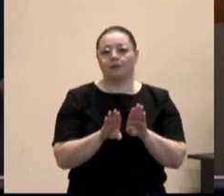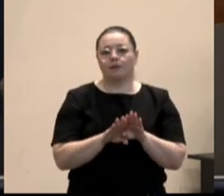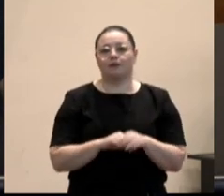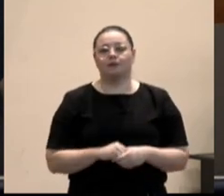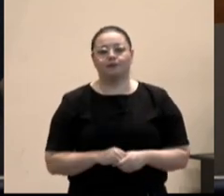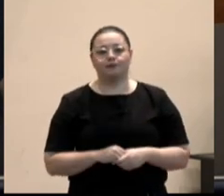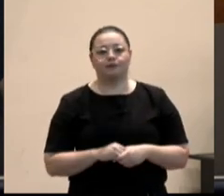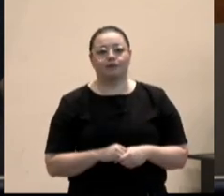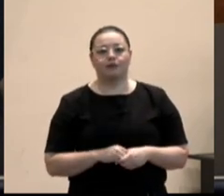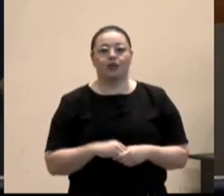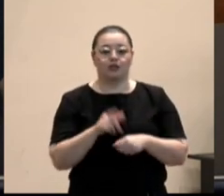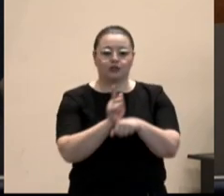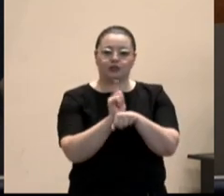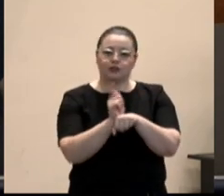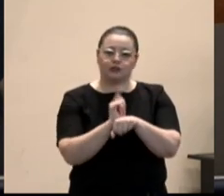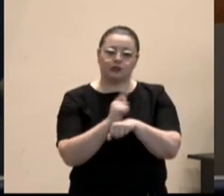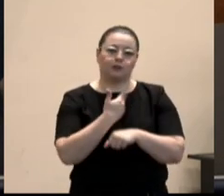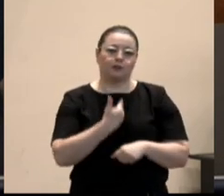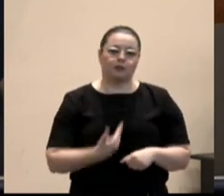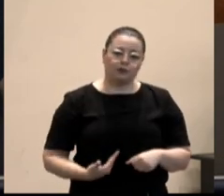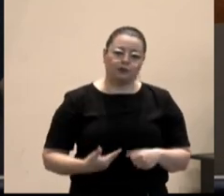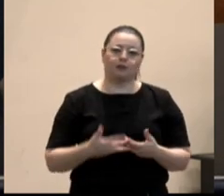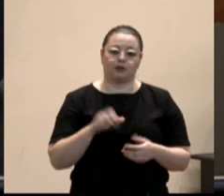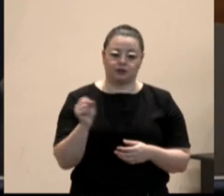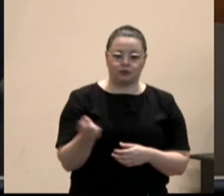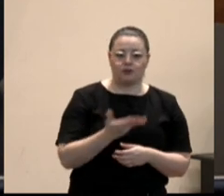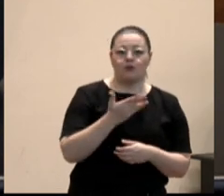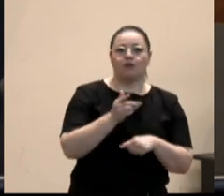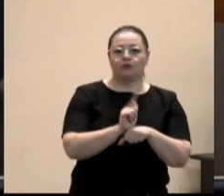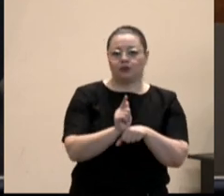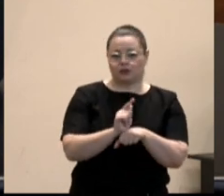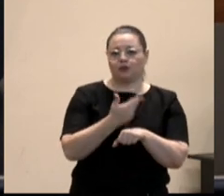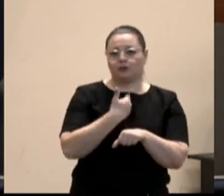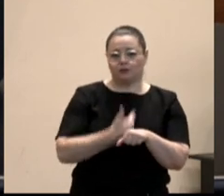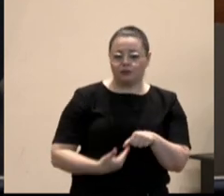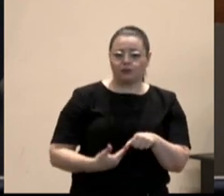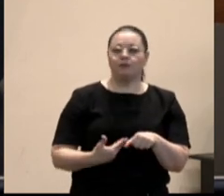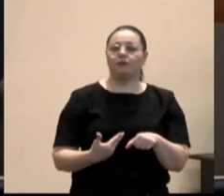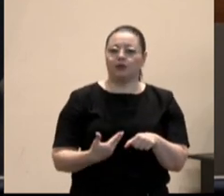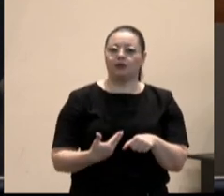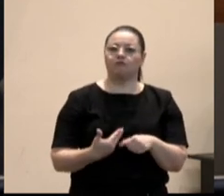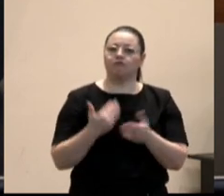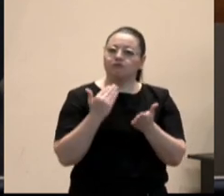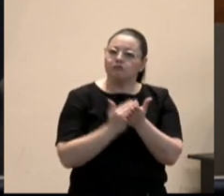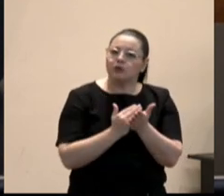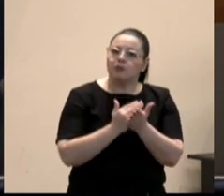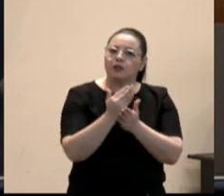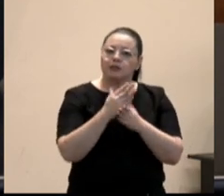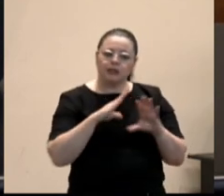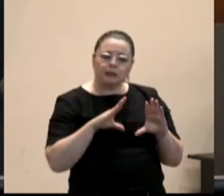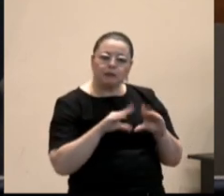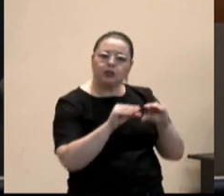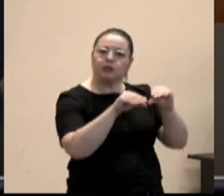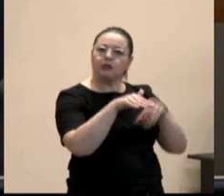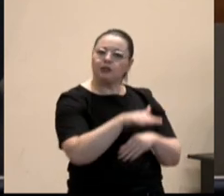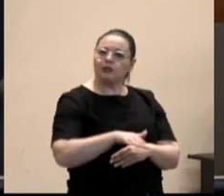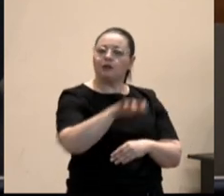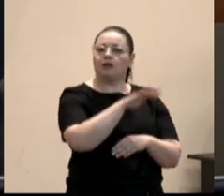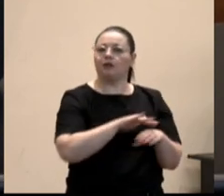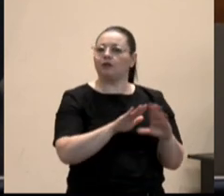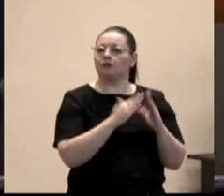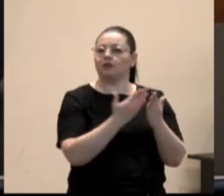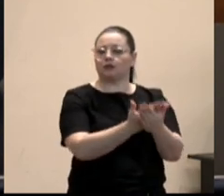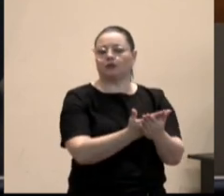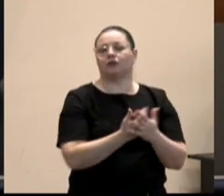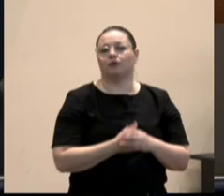a gestão pública, nova gestão pública, vai entrando, adentrando no campo da educação, ela tem